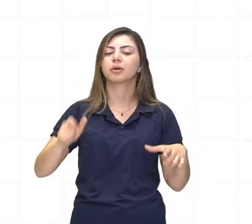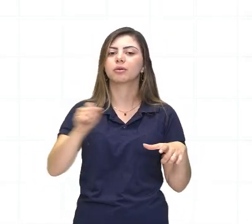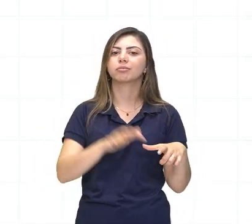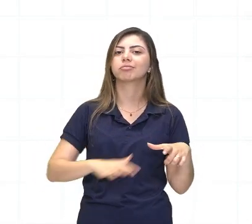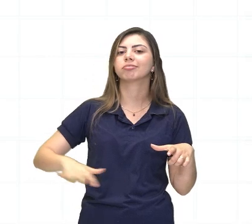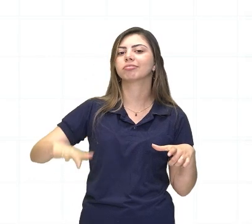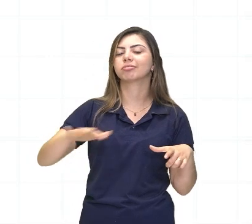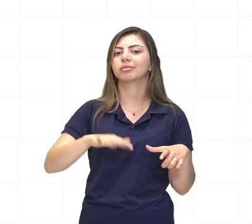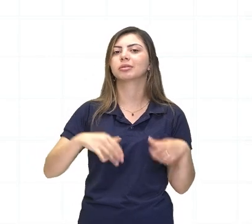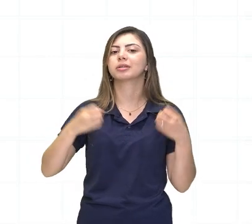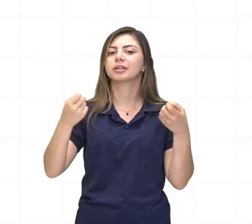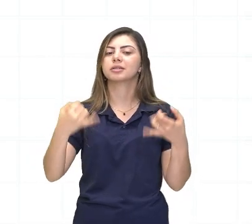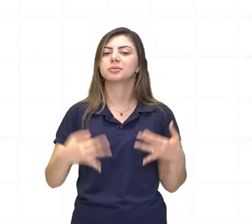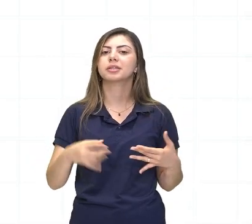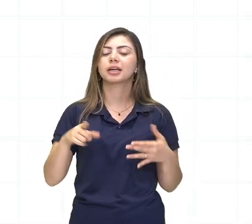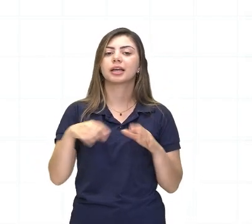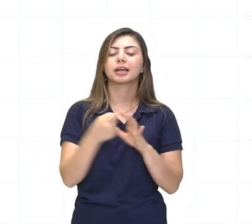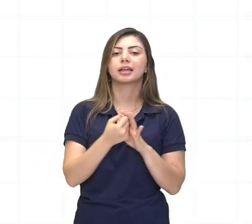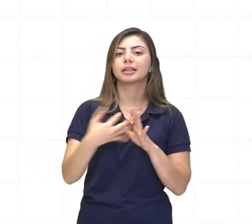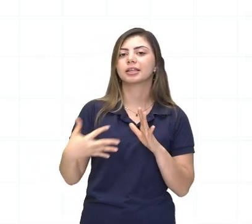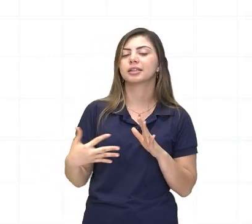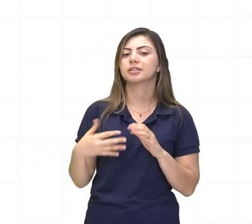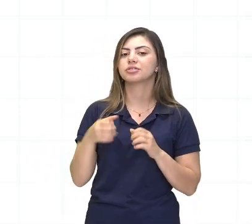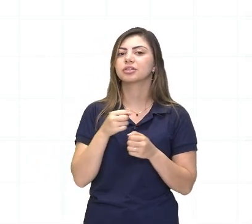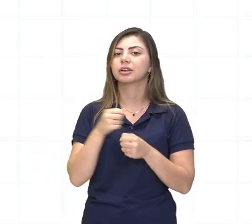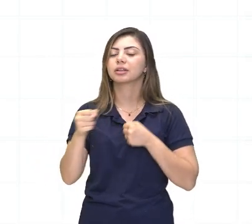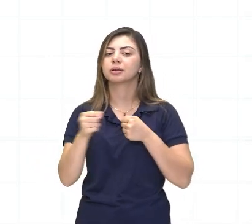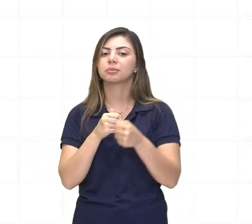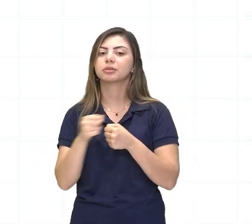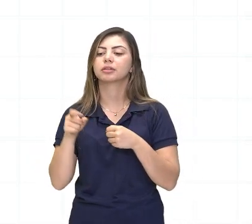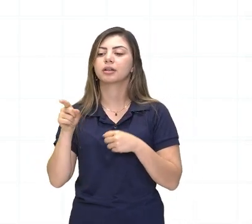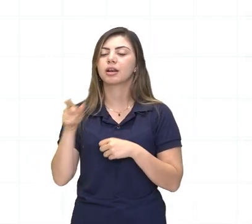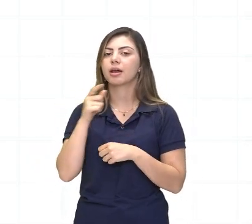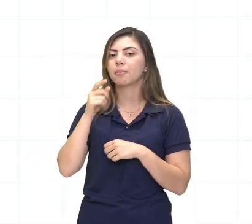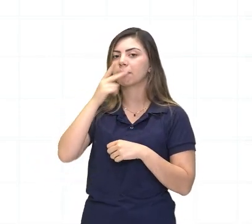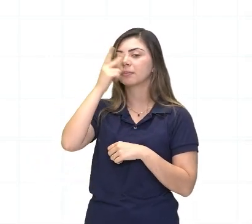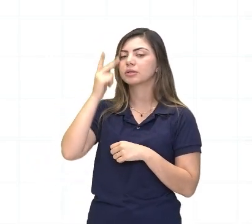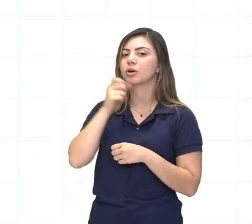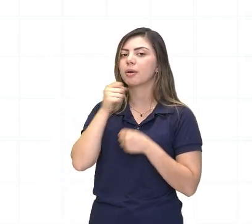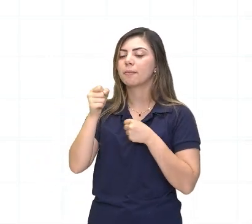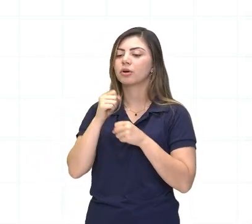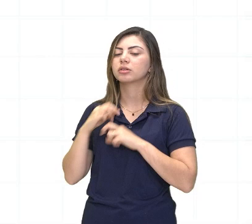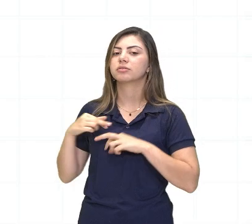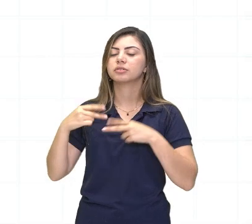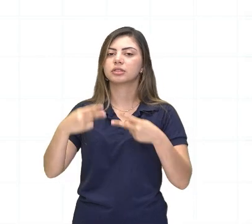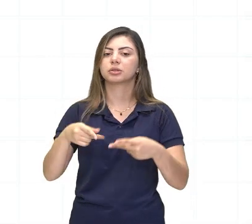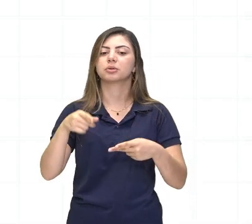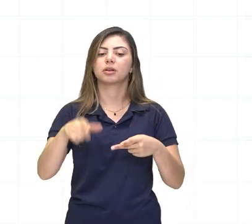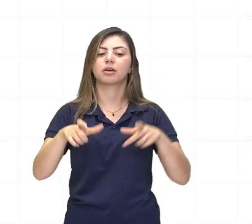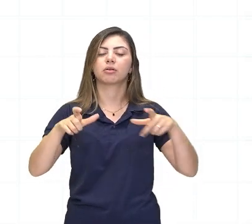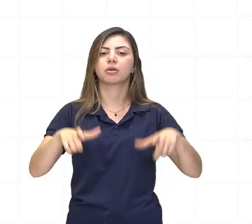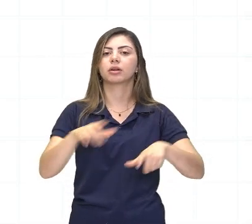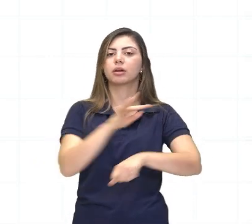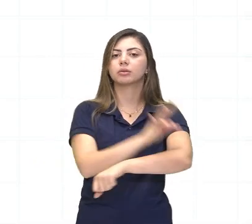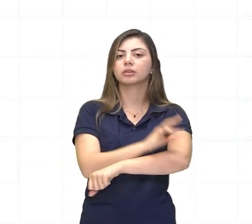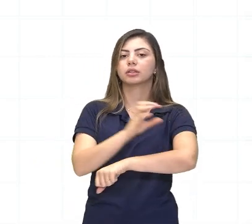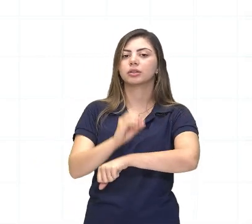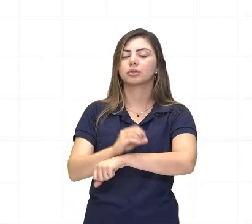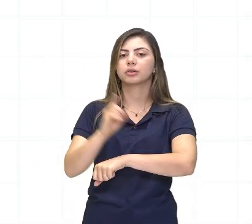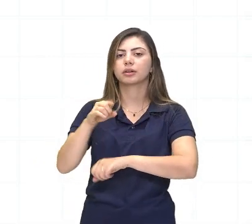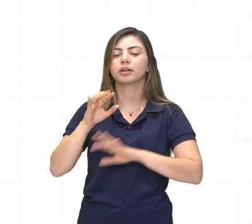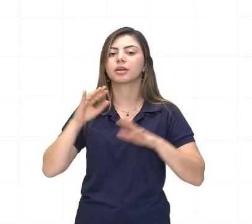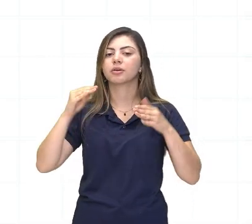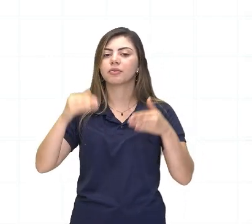aqui vai falar sobre elementos da reportagem, né? Visitou o município da Lagoa da Confusão, localizada no oeste do Tocantins, região que concentra algumas